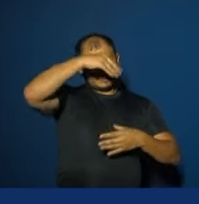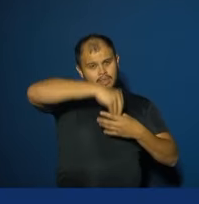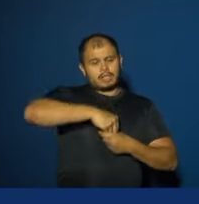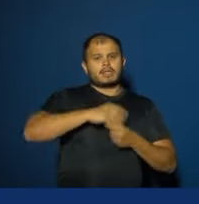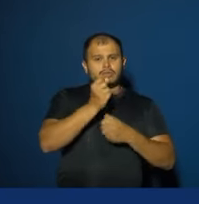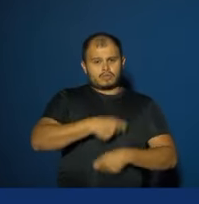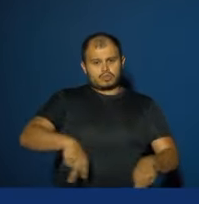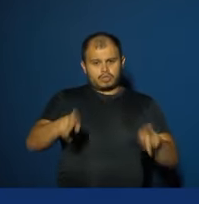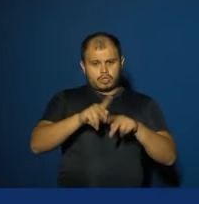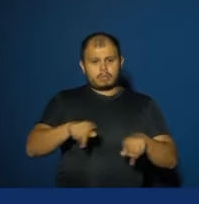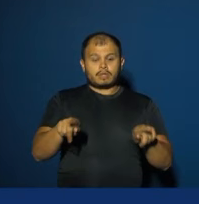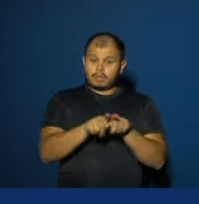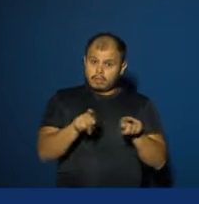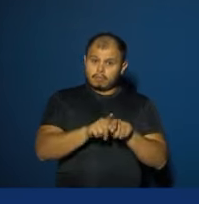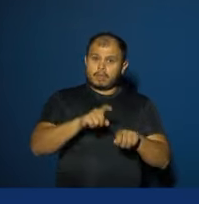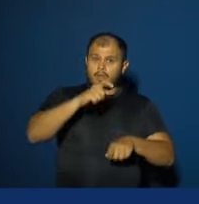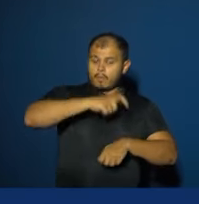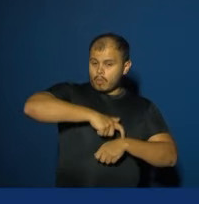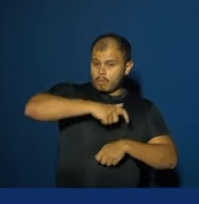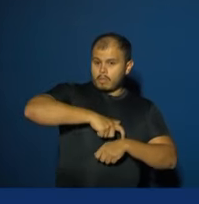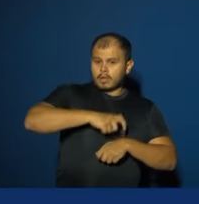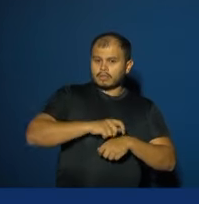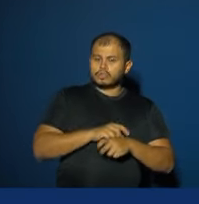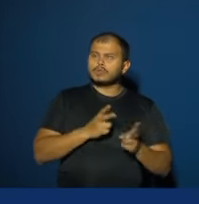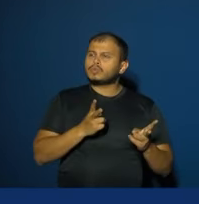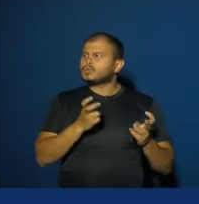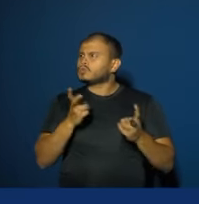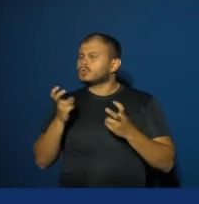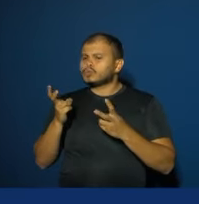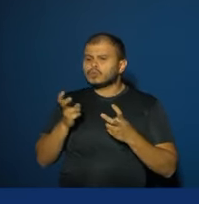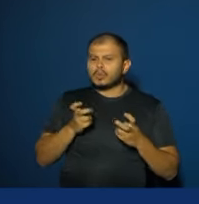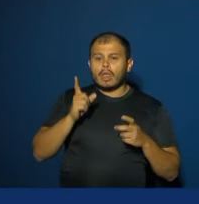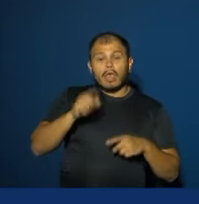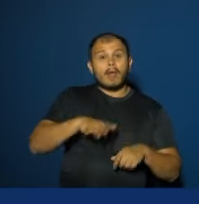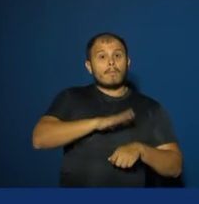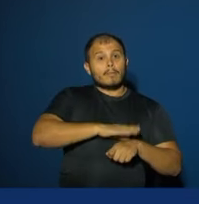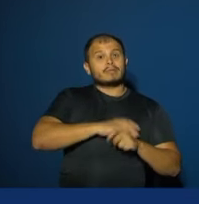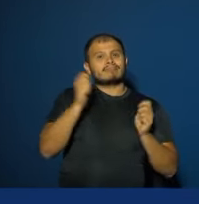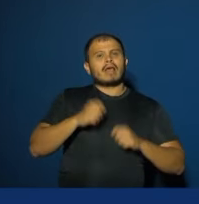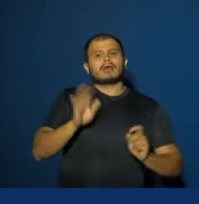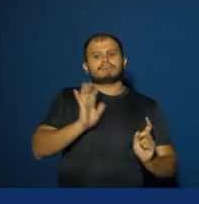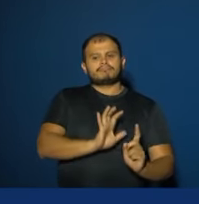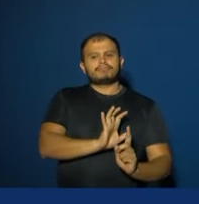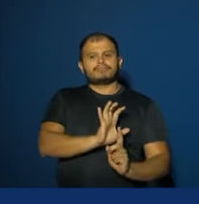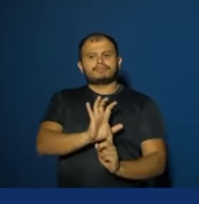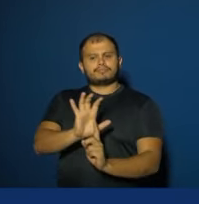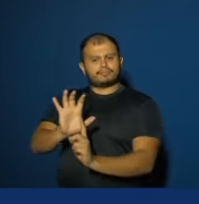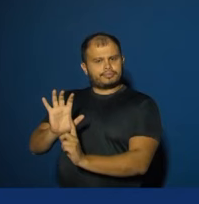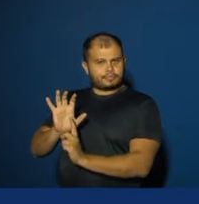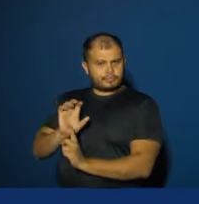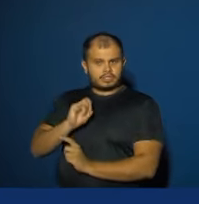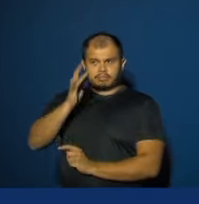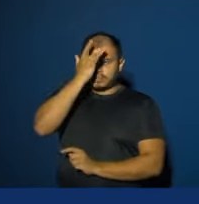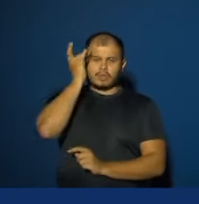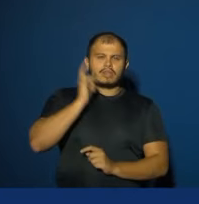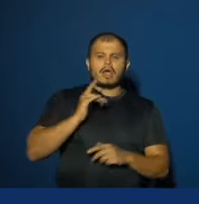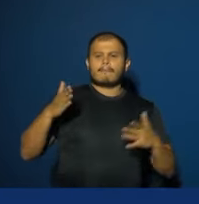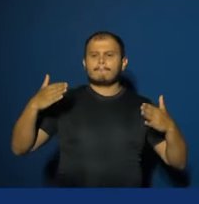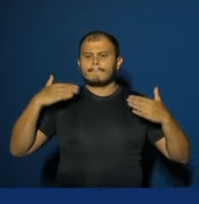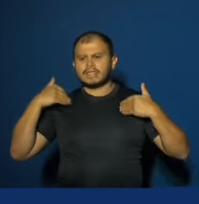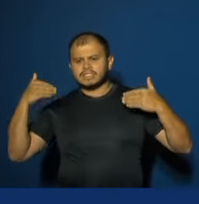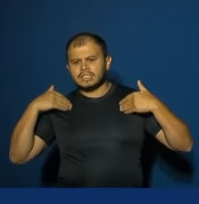de contemplação são os momentos em que a gente pode influenciar melhor né O que que quando o cara Tá passeando quando